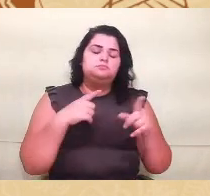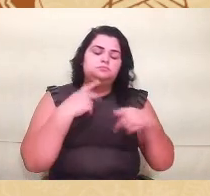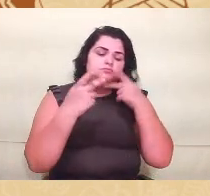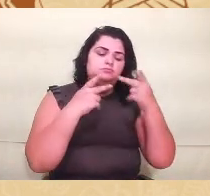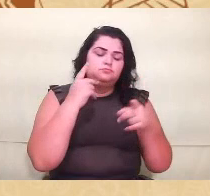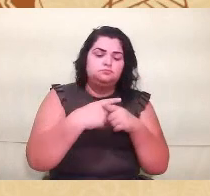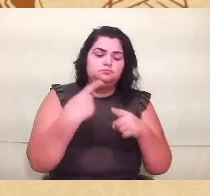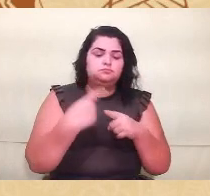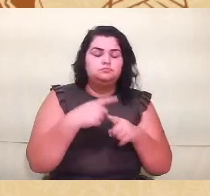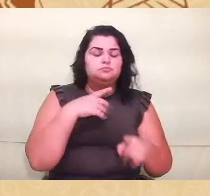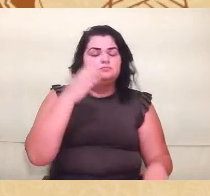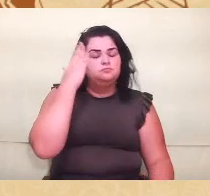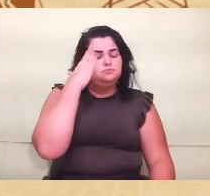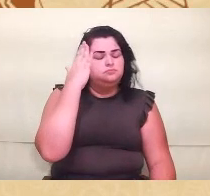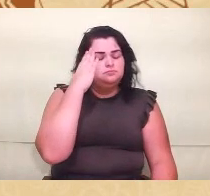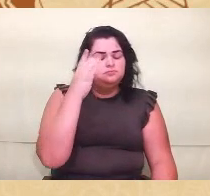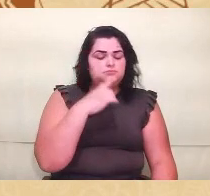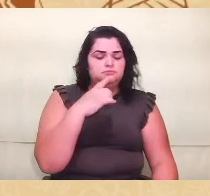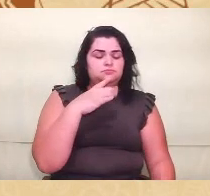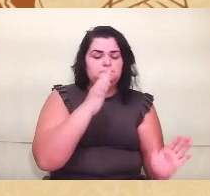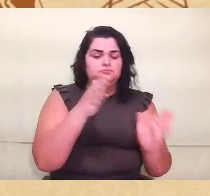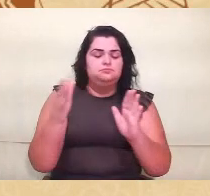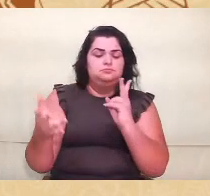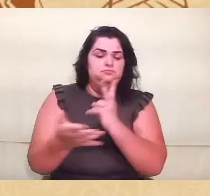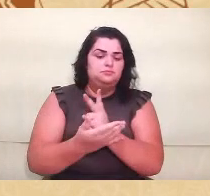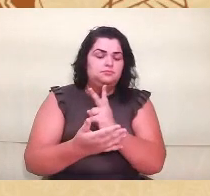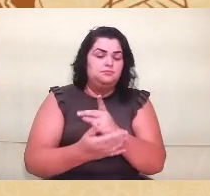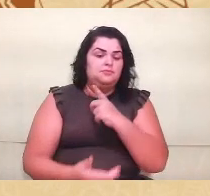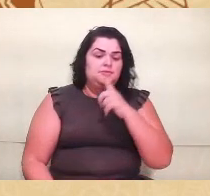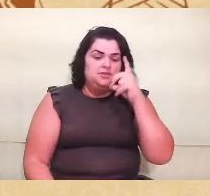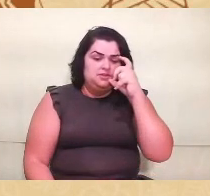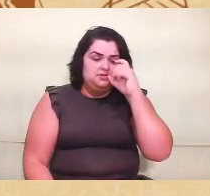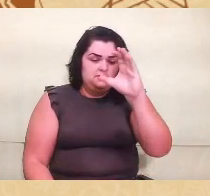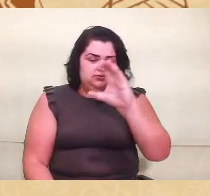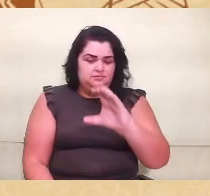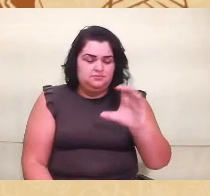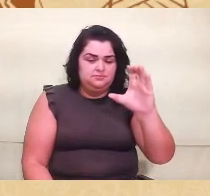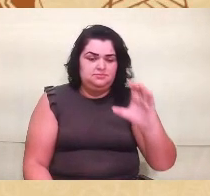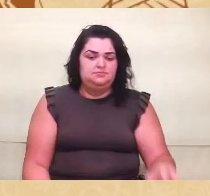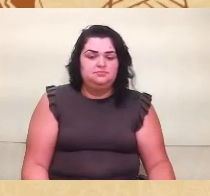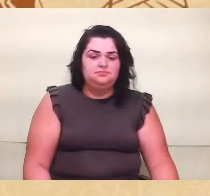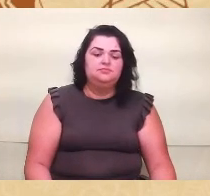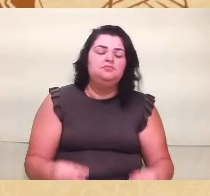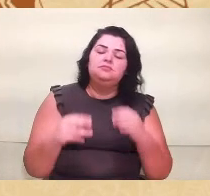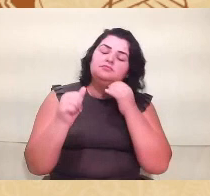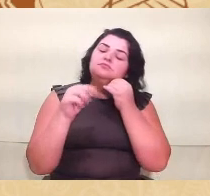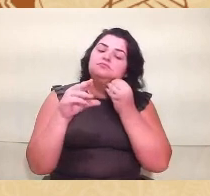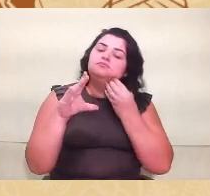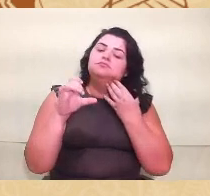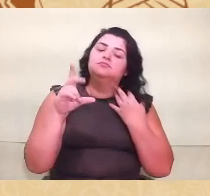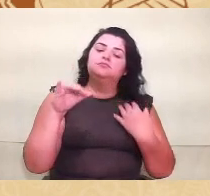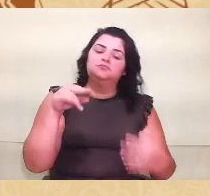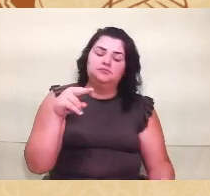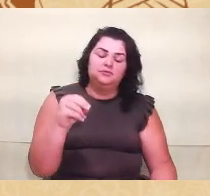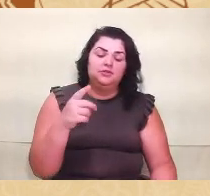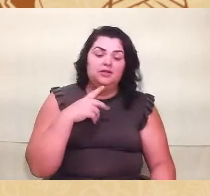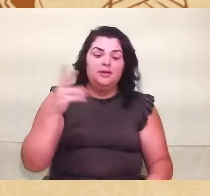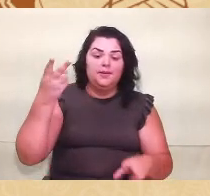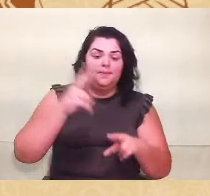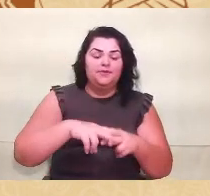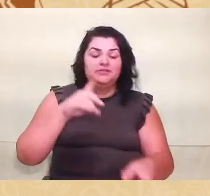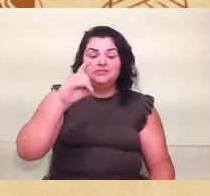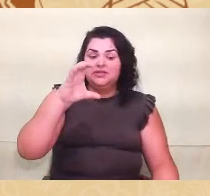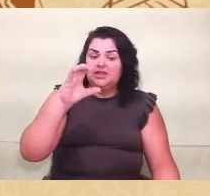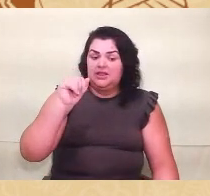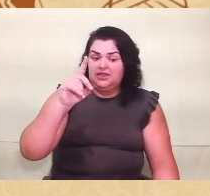não pode saber, você não pode ter empatia por isso. Aí na foto tá, acabou com o Marcelino. O Marcelino é esse do meio. Ele foi preso na década de 30 aqui em